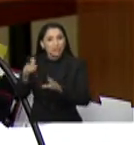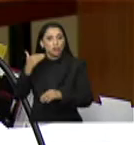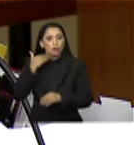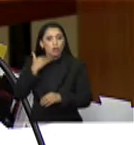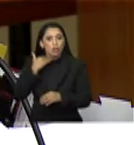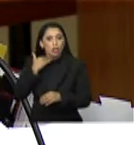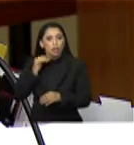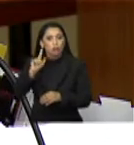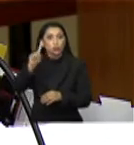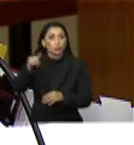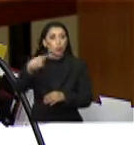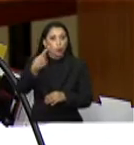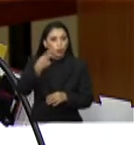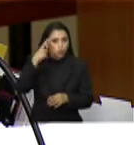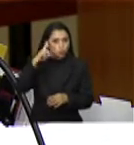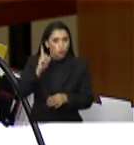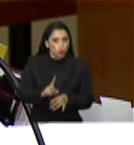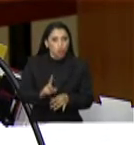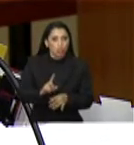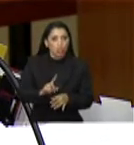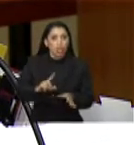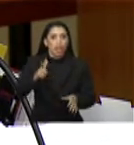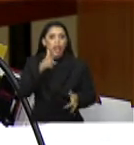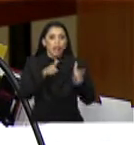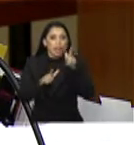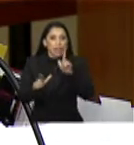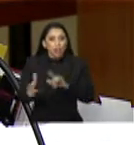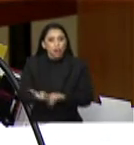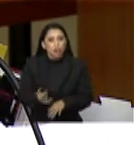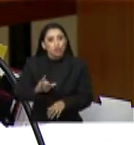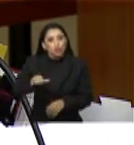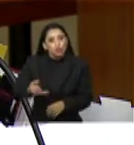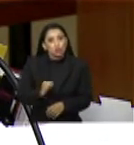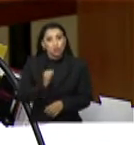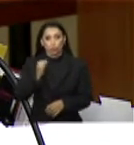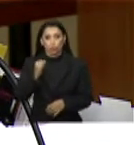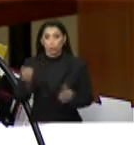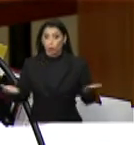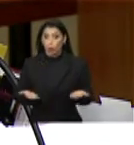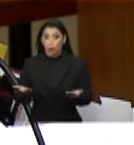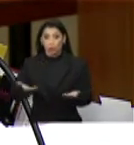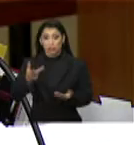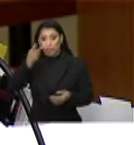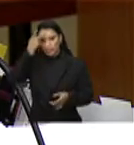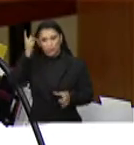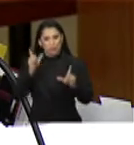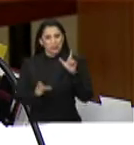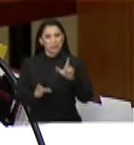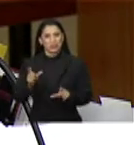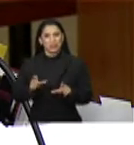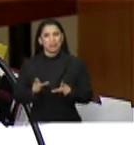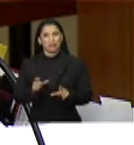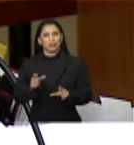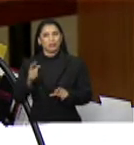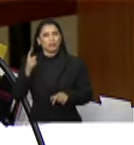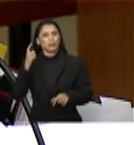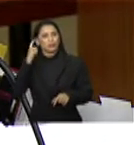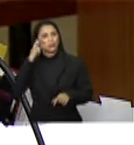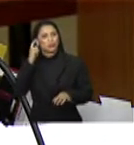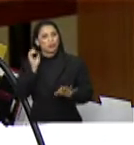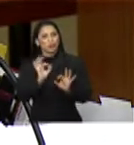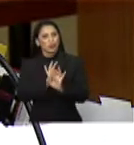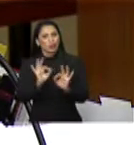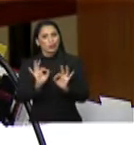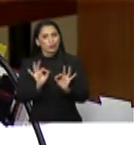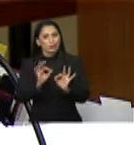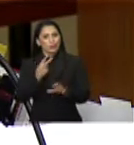é sobre isso algo hoje para gerações que não viveram aquela inflação algo absolutamente